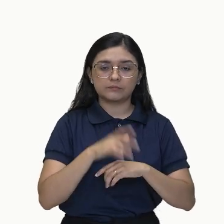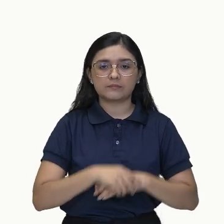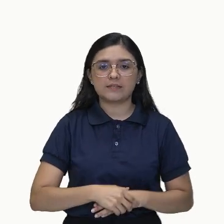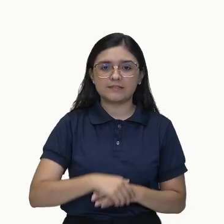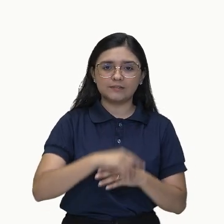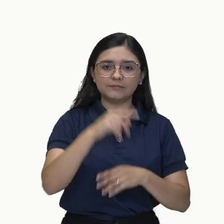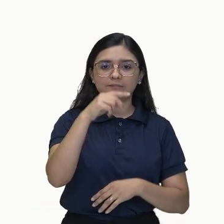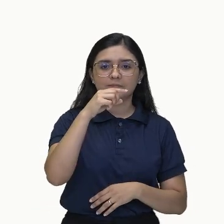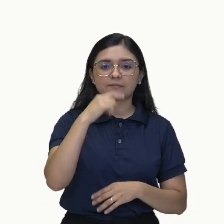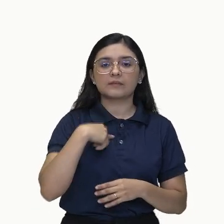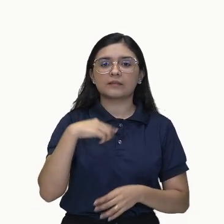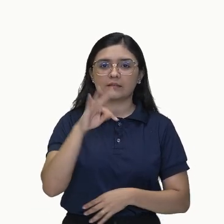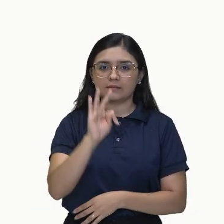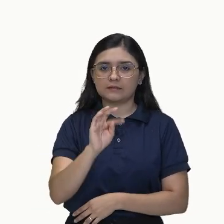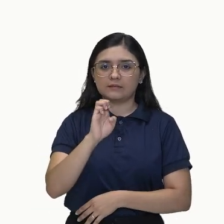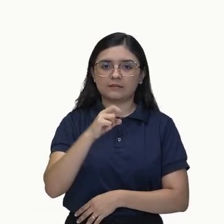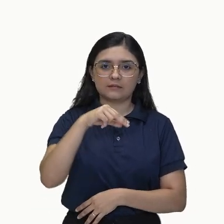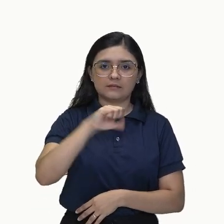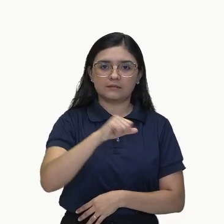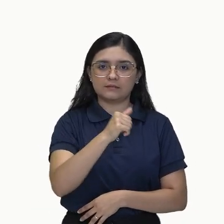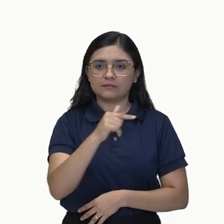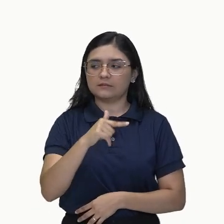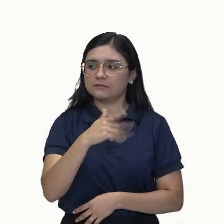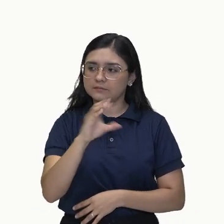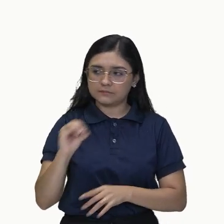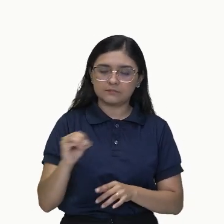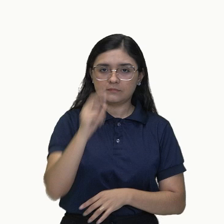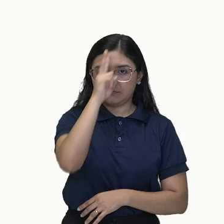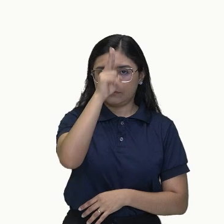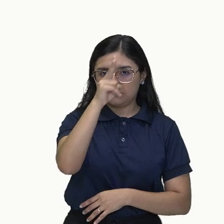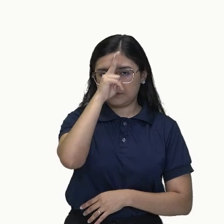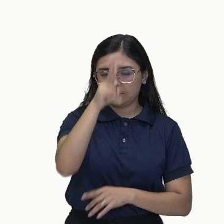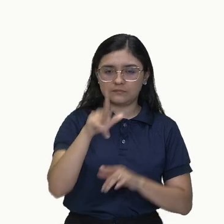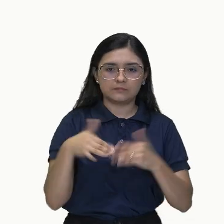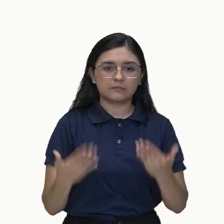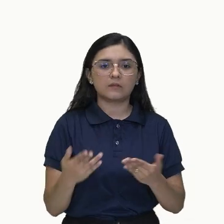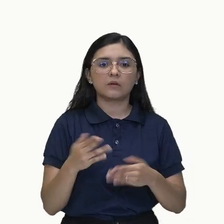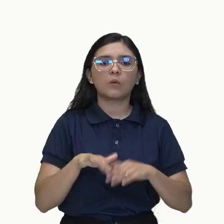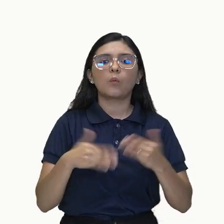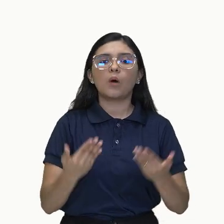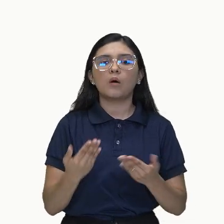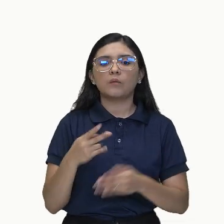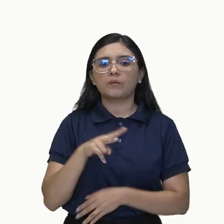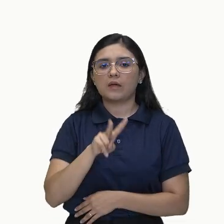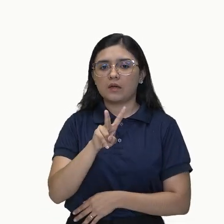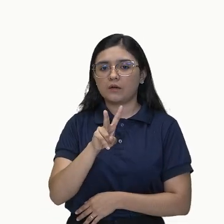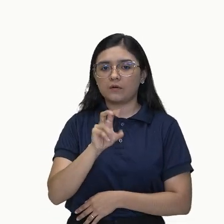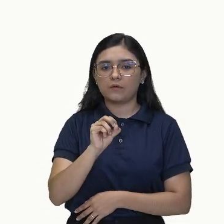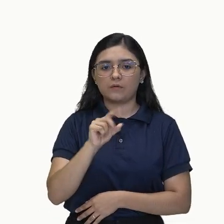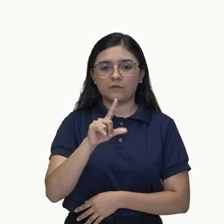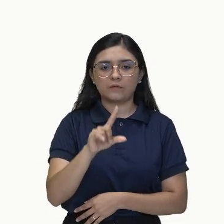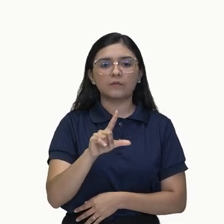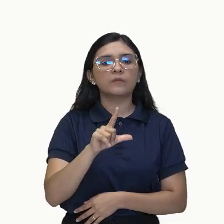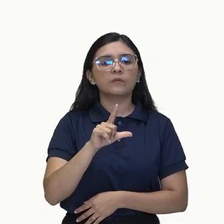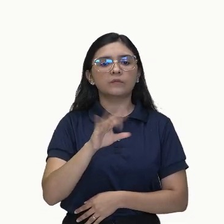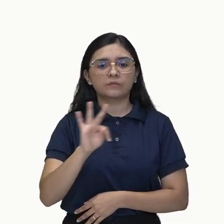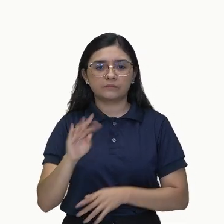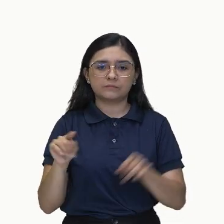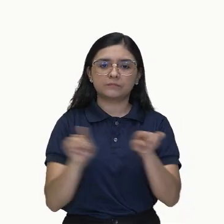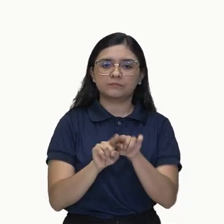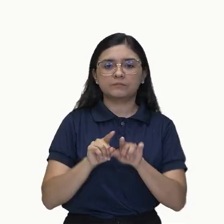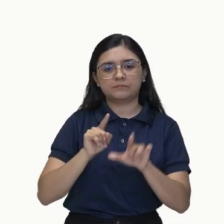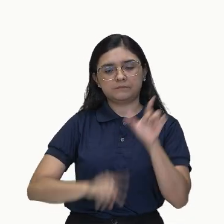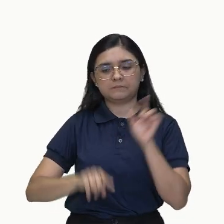elétrica. Lembram lá do Alessandro Volta? Sua unidade, olha aqui, é o volt. E seu aparelho